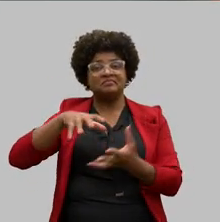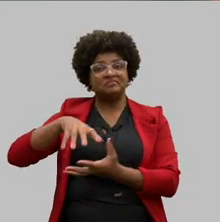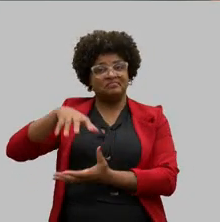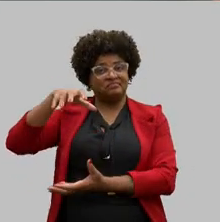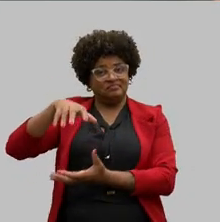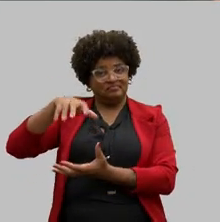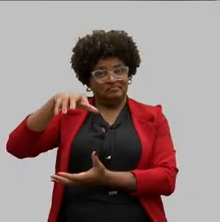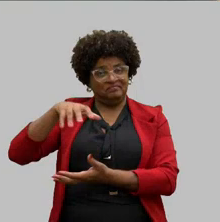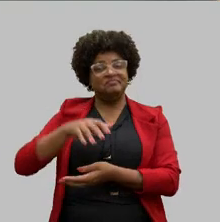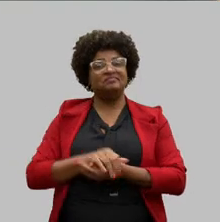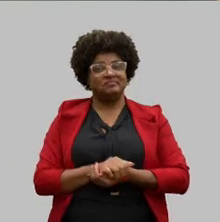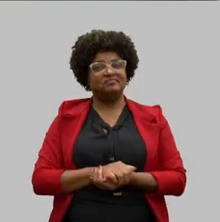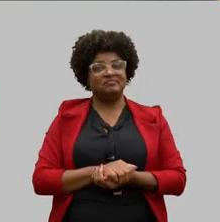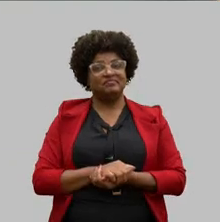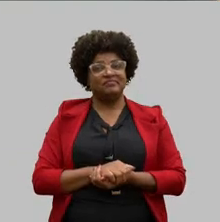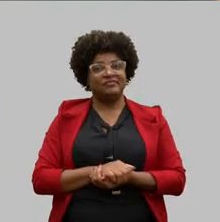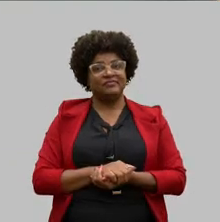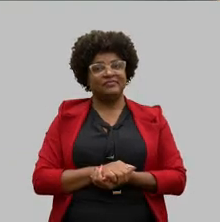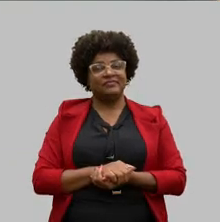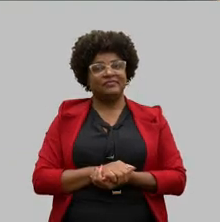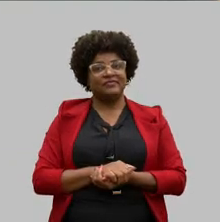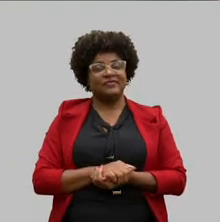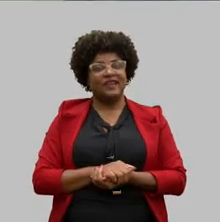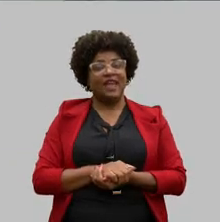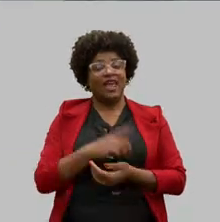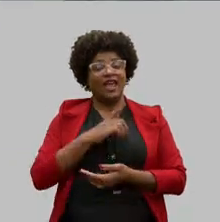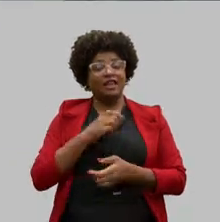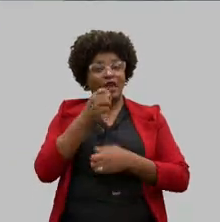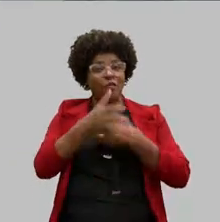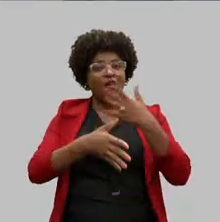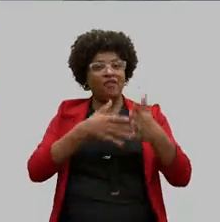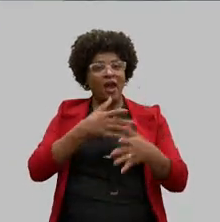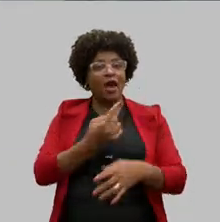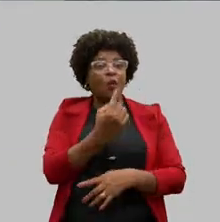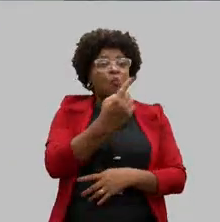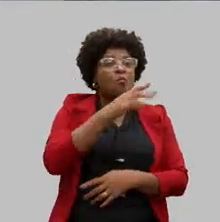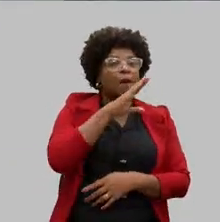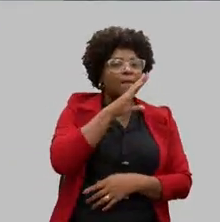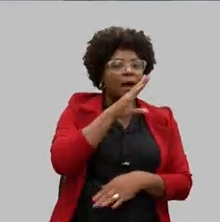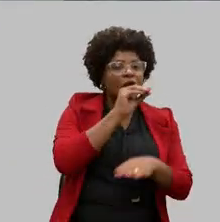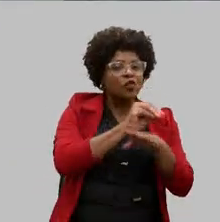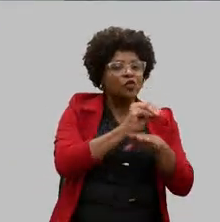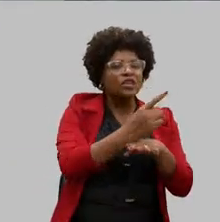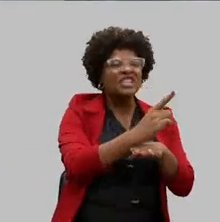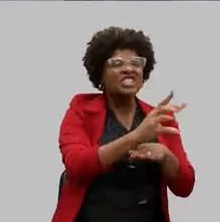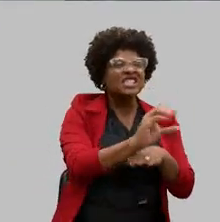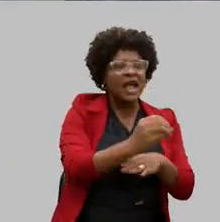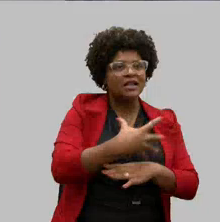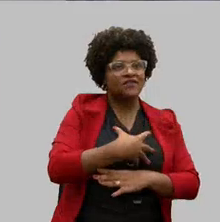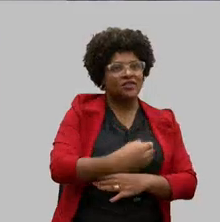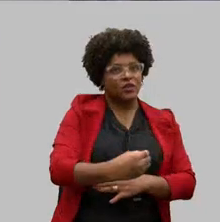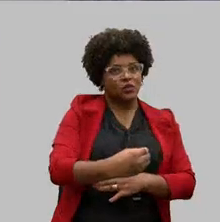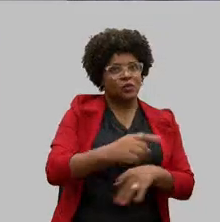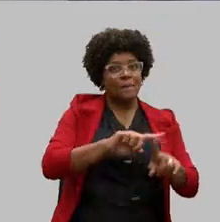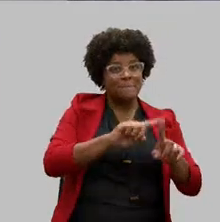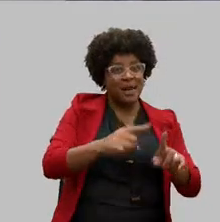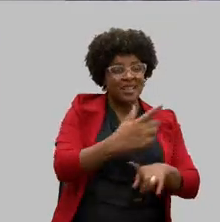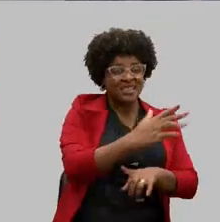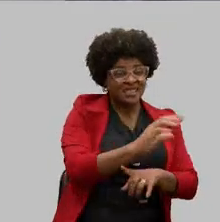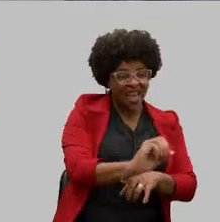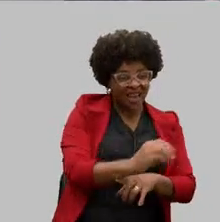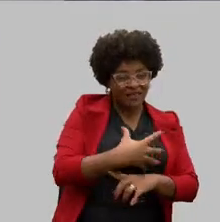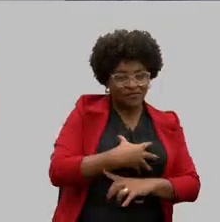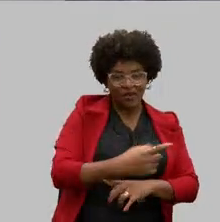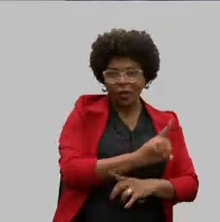10 que uma mãe cuida de 10 filhos não é isso mas 10 filhos muitas vezes não cuida de uma mãe e a gente ao